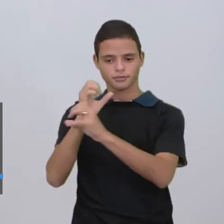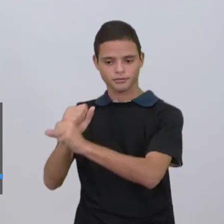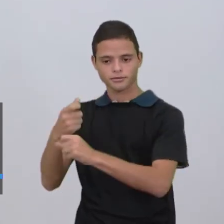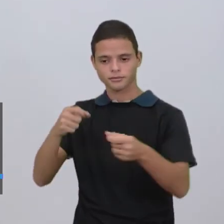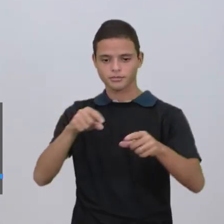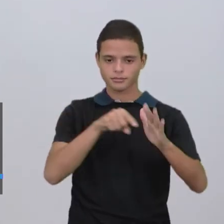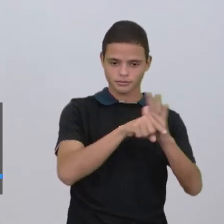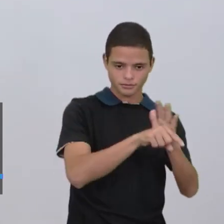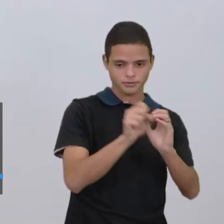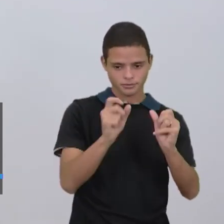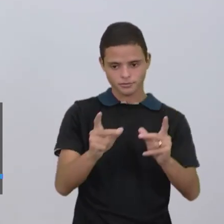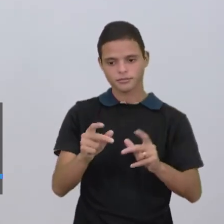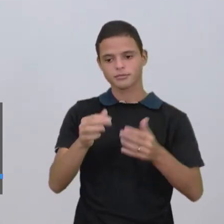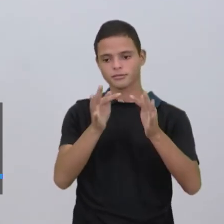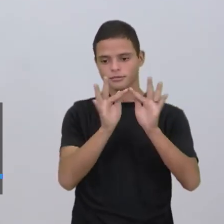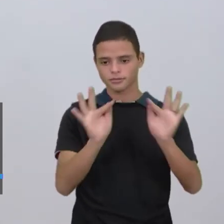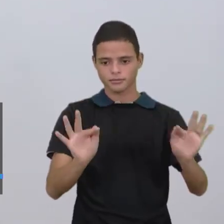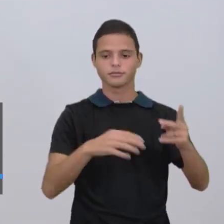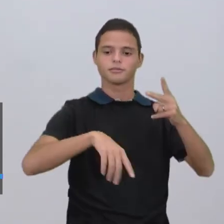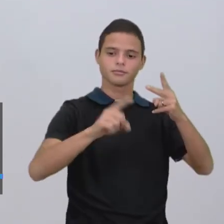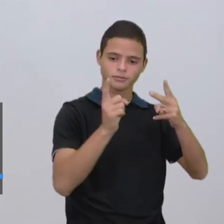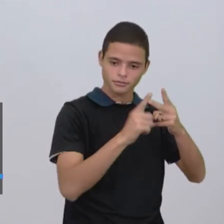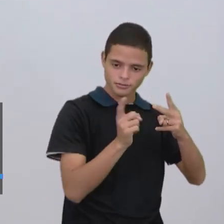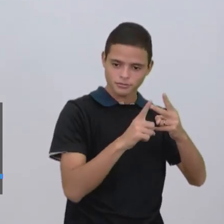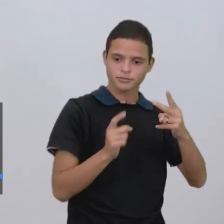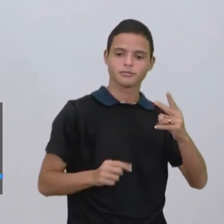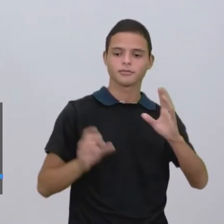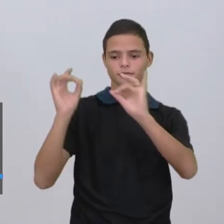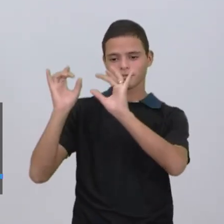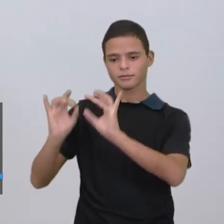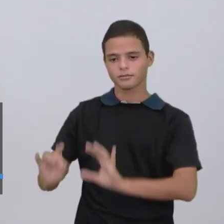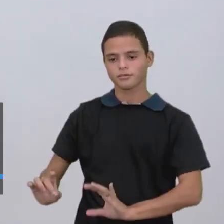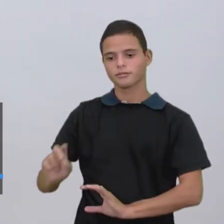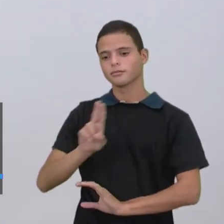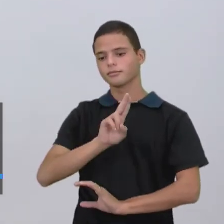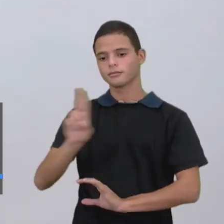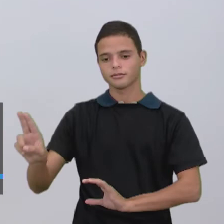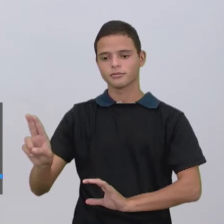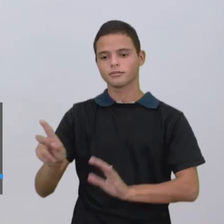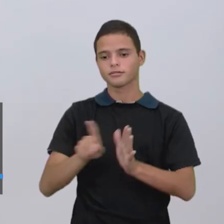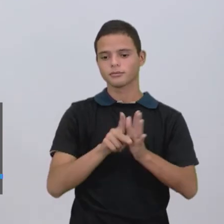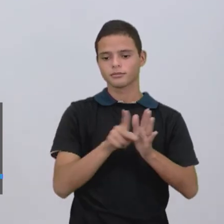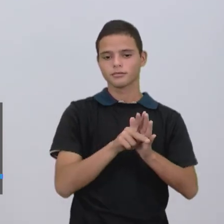isso é o aleatório, que chama casual ou simples. Segunda técnica que a gente chama de